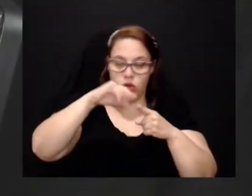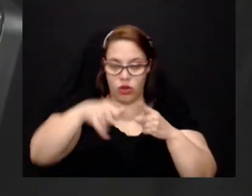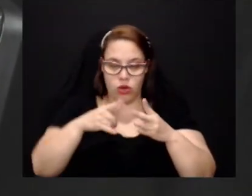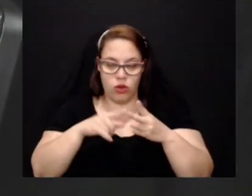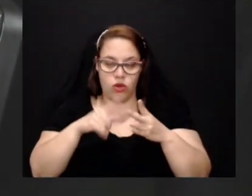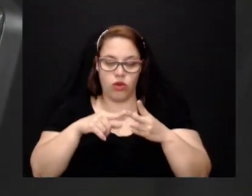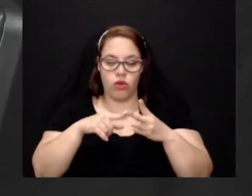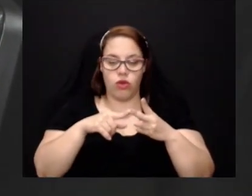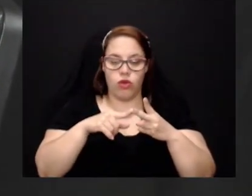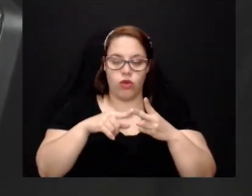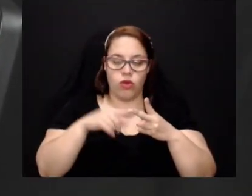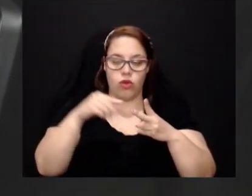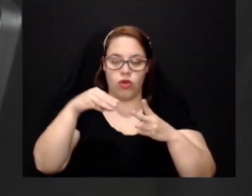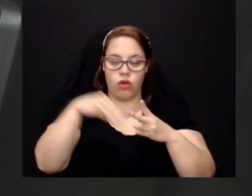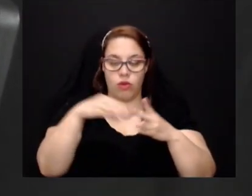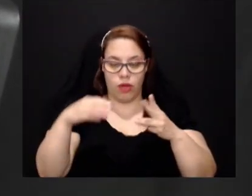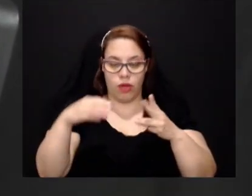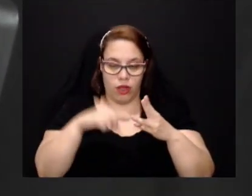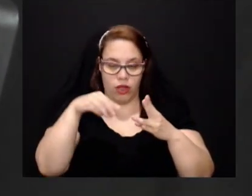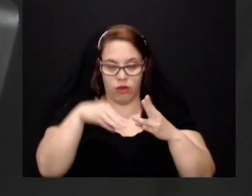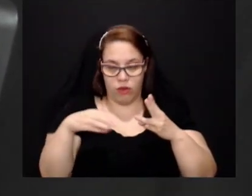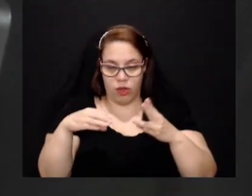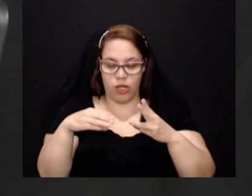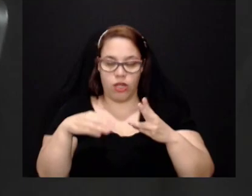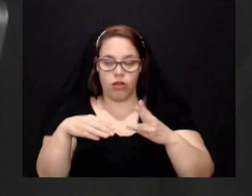era muito legal. Isso em